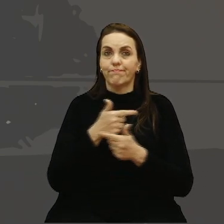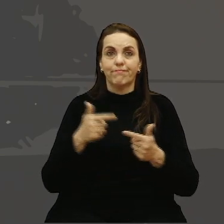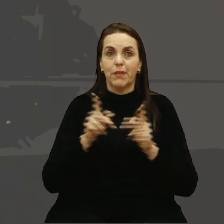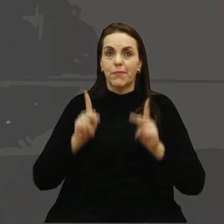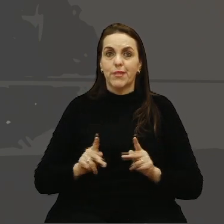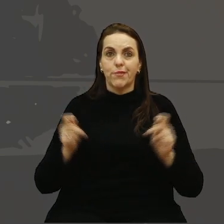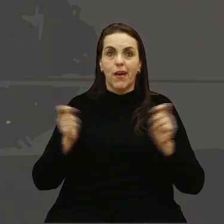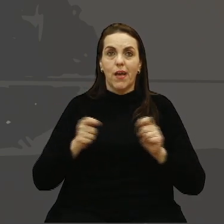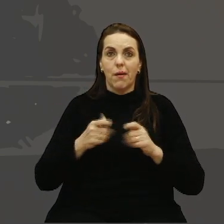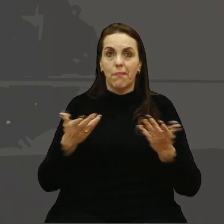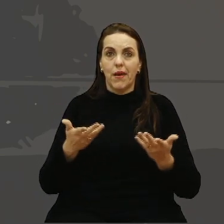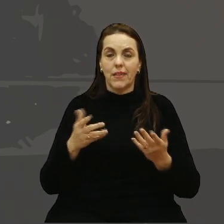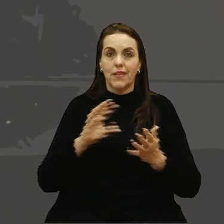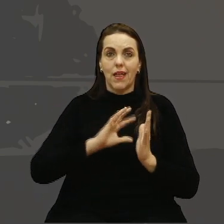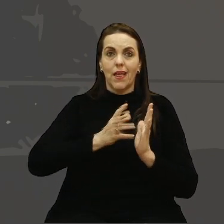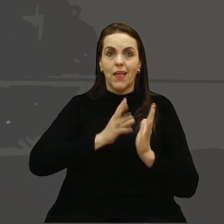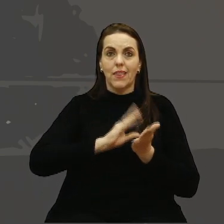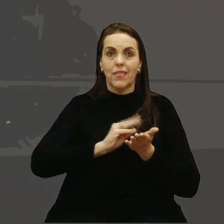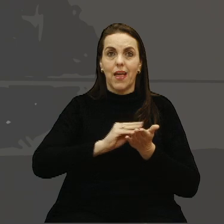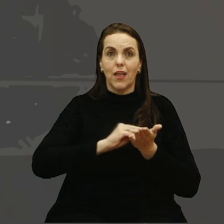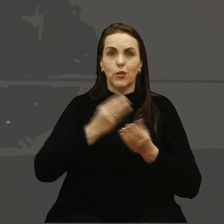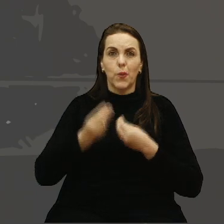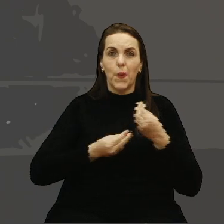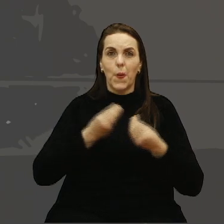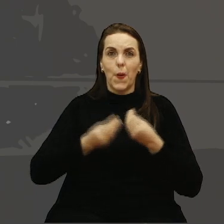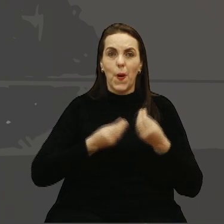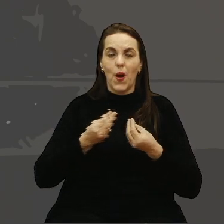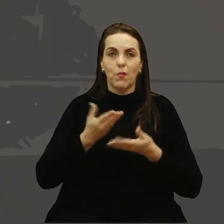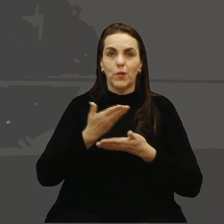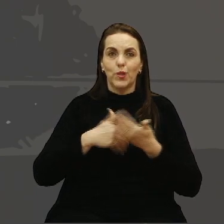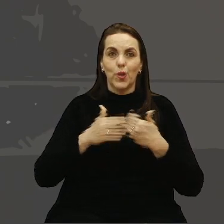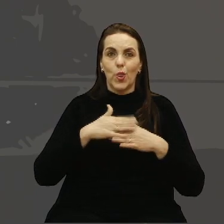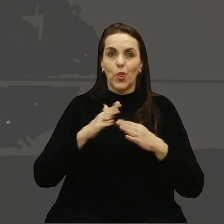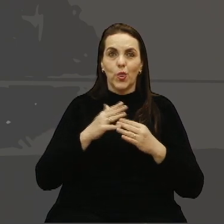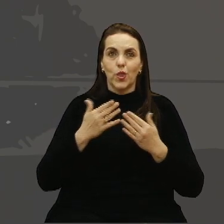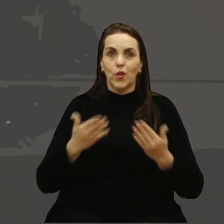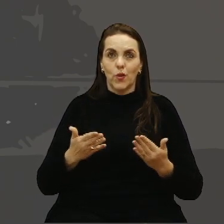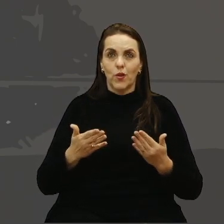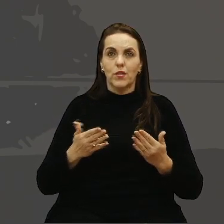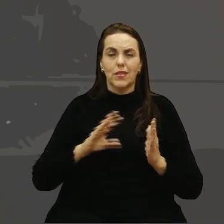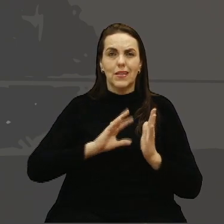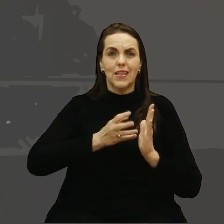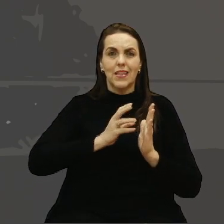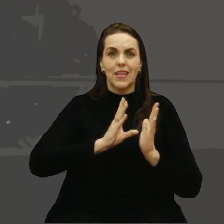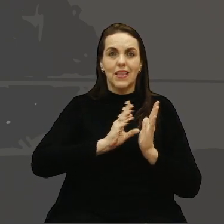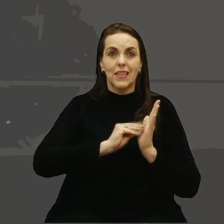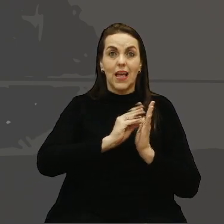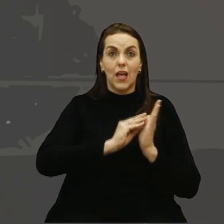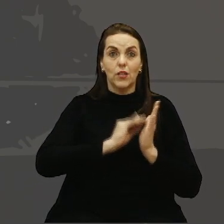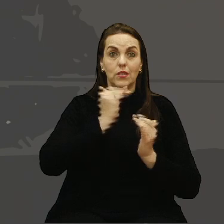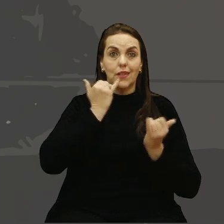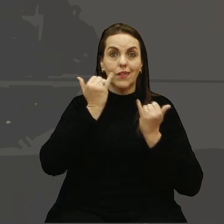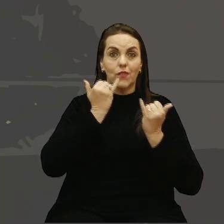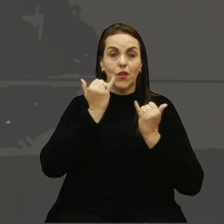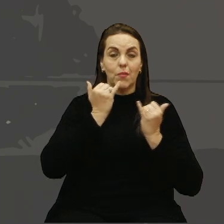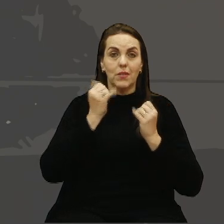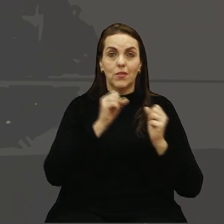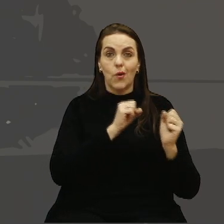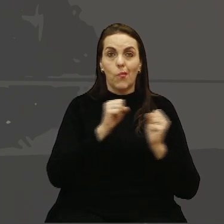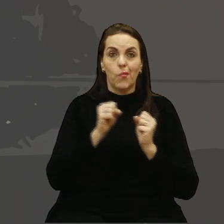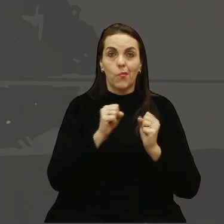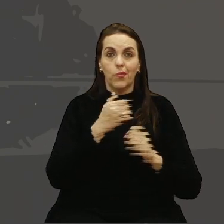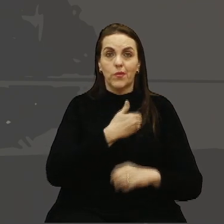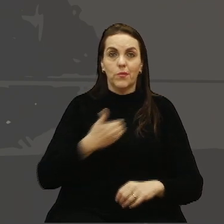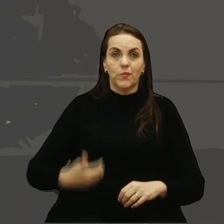para lidarem com os dados, para pensar em como que todos esses dados, essas informações que nós temos no poder